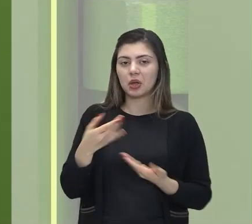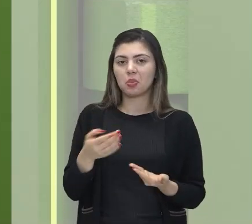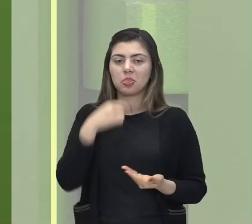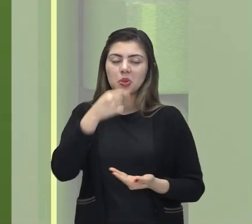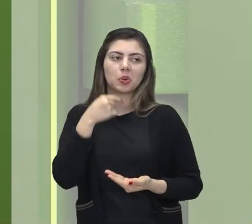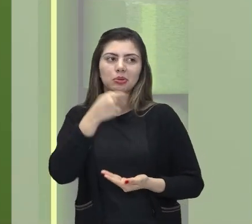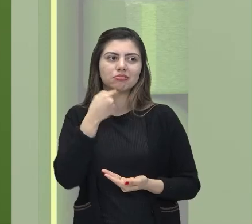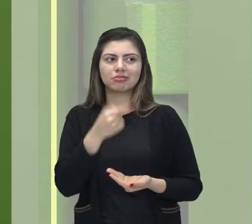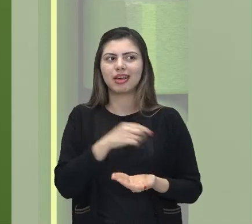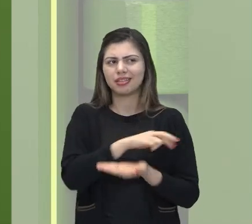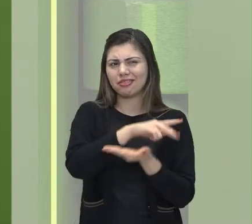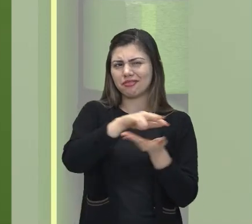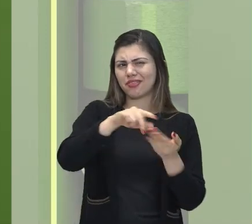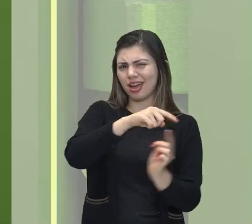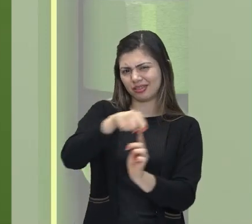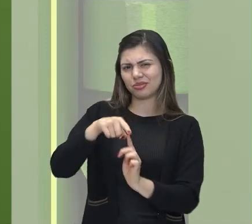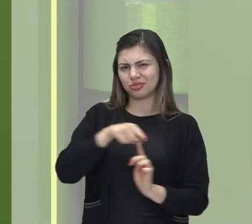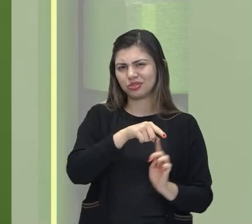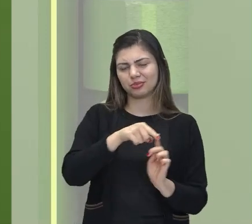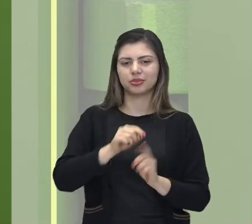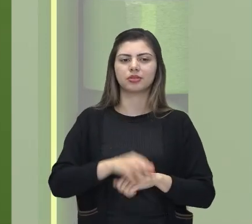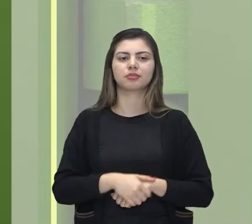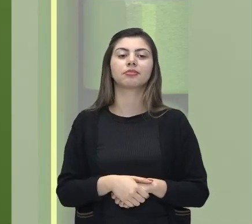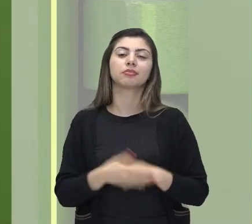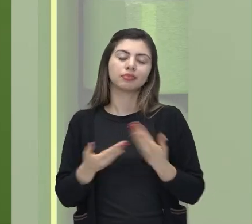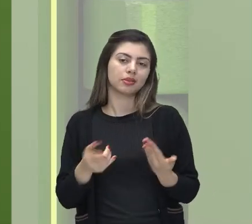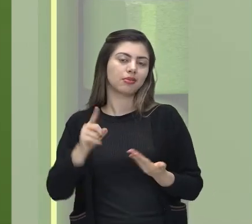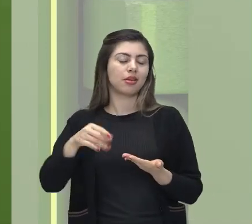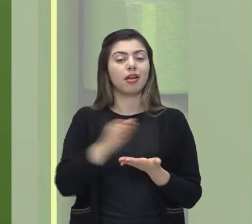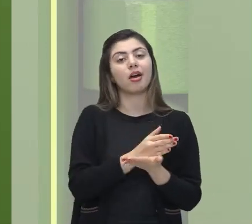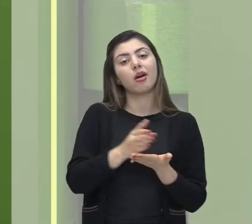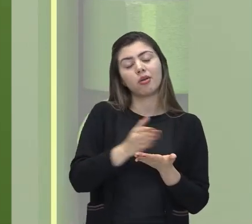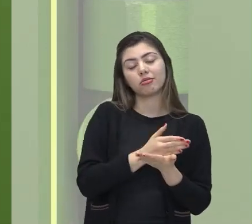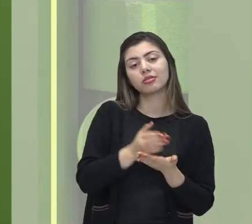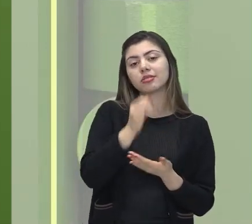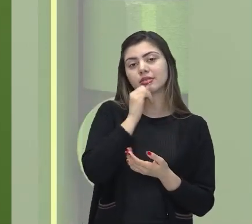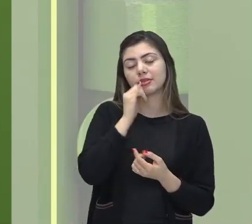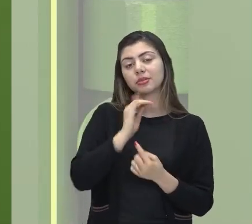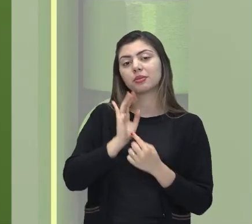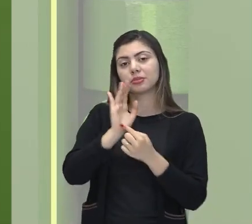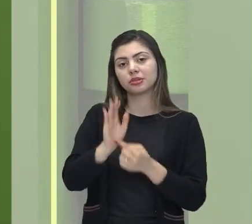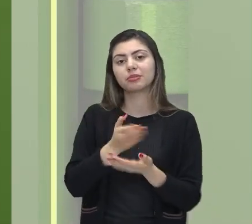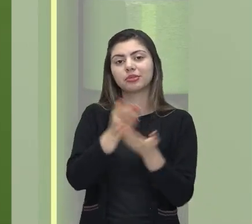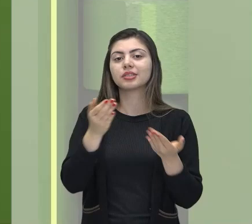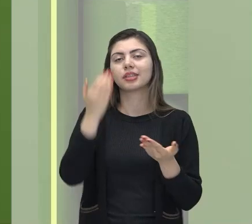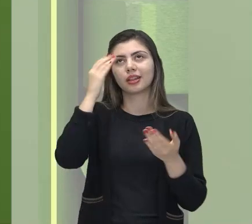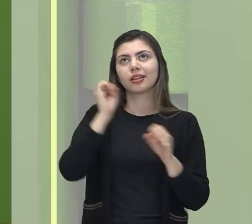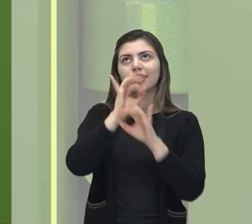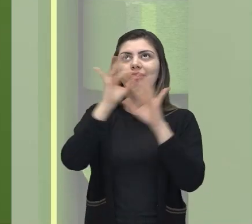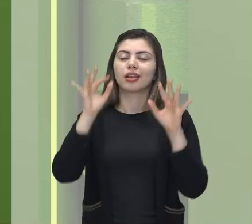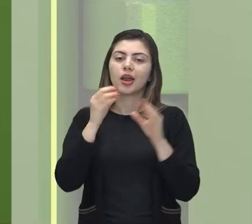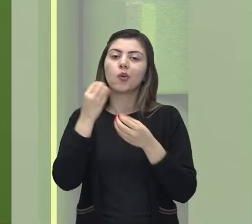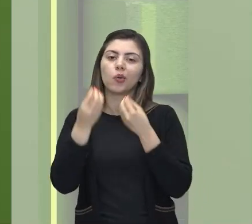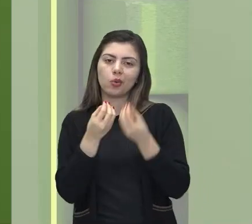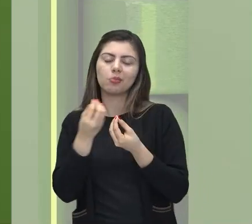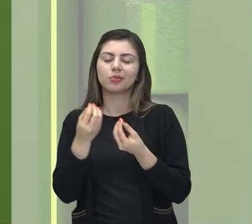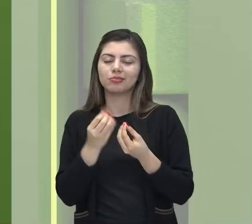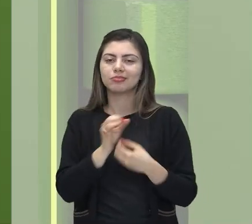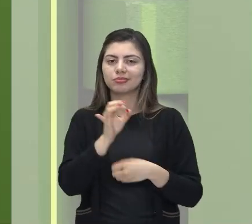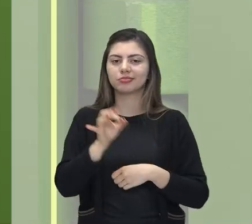direito e vice-versa. Então, são alguns fenômenos, alguns exemplos aí para vocês compreenderem o que é a